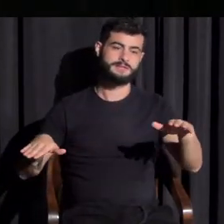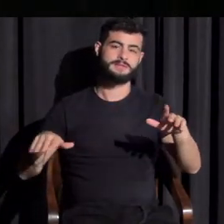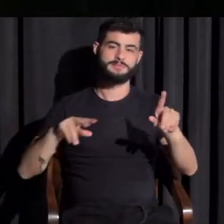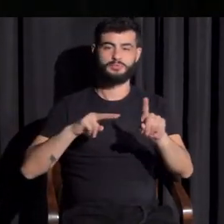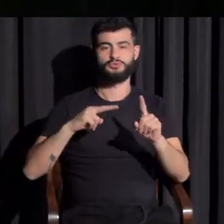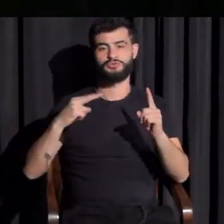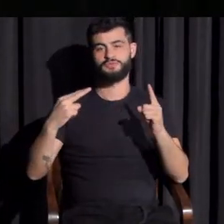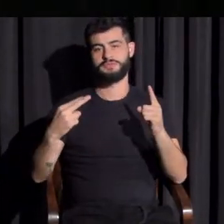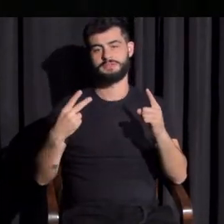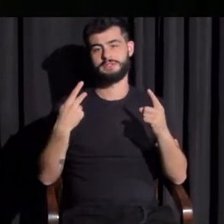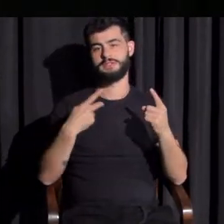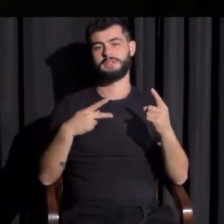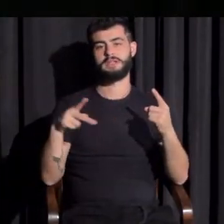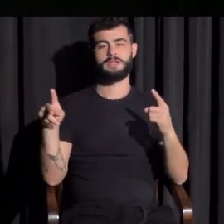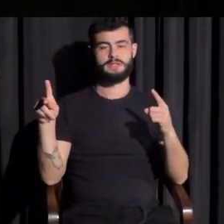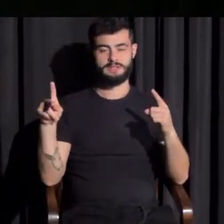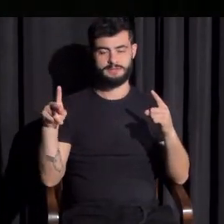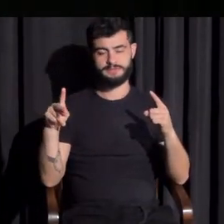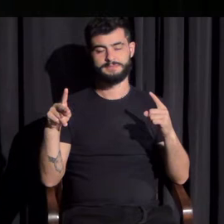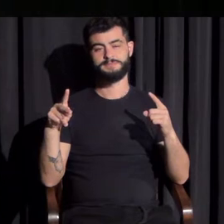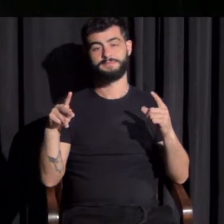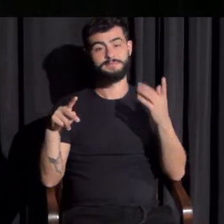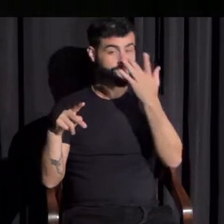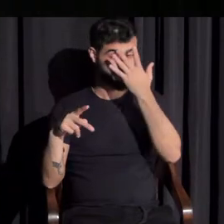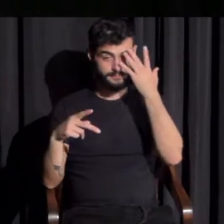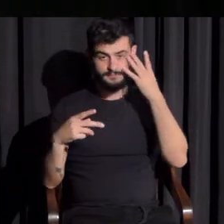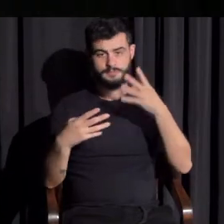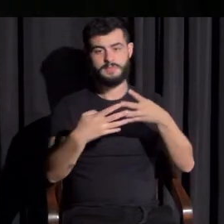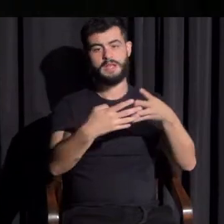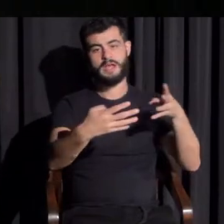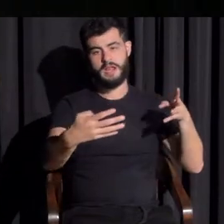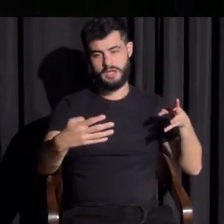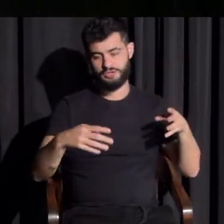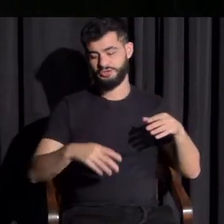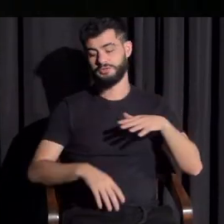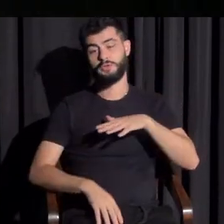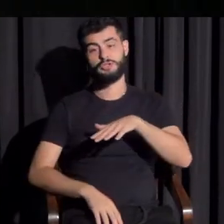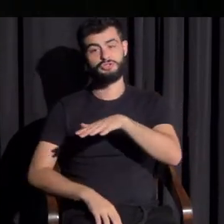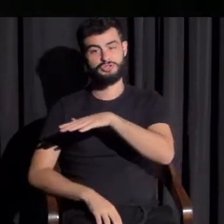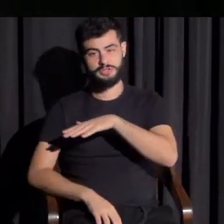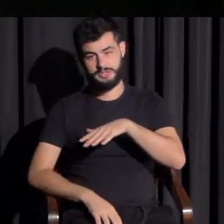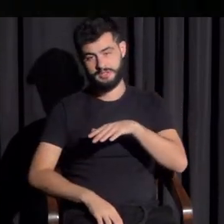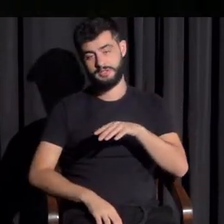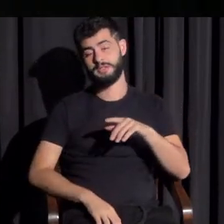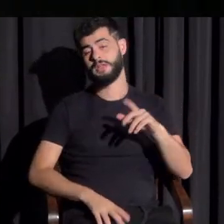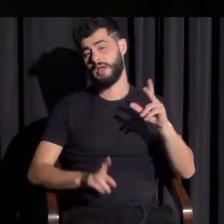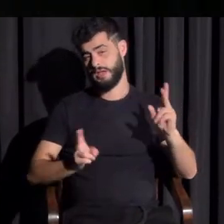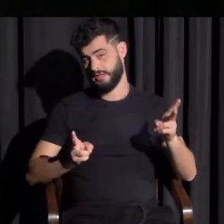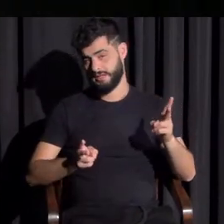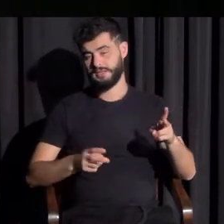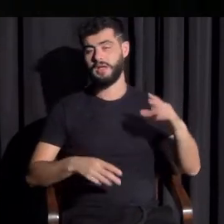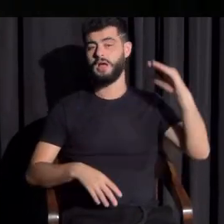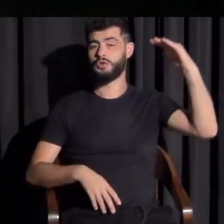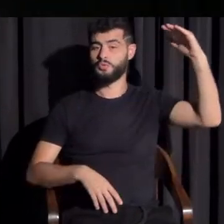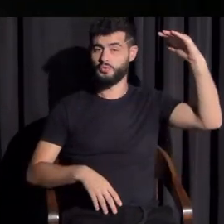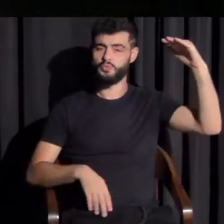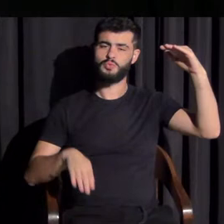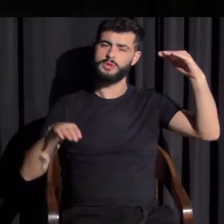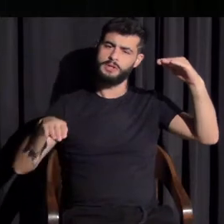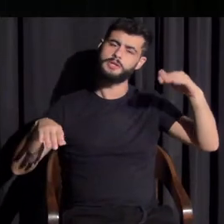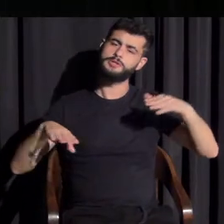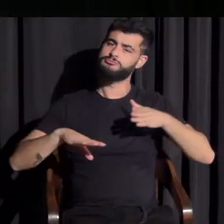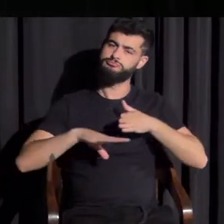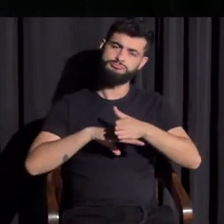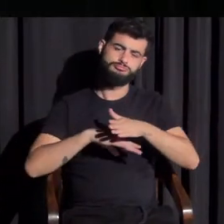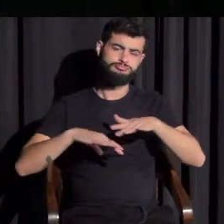diariamente, enquanto as pessoas, adultas e crianças, permaneciam ocupando esse espaço. Então, o que eles